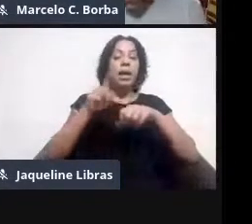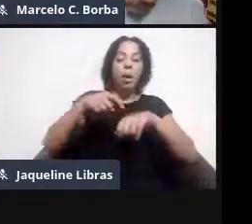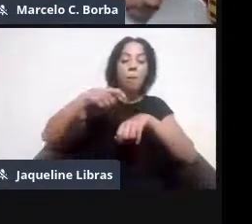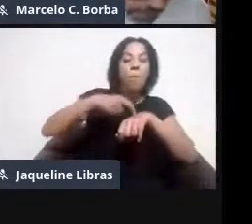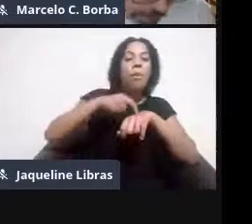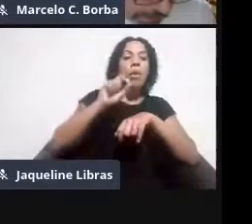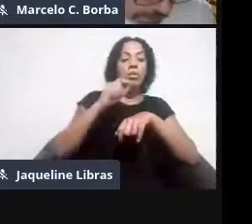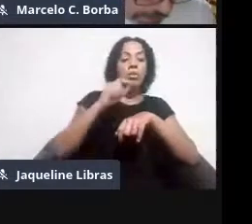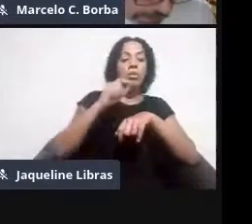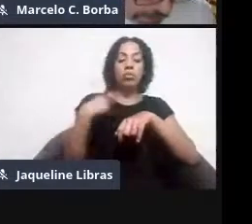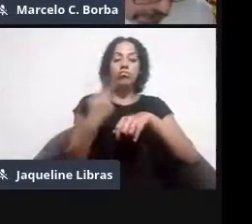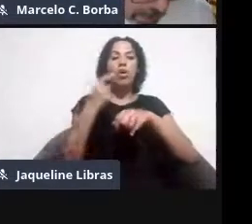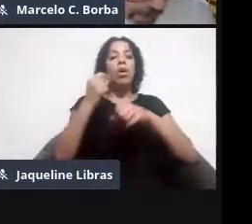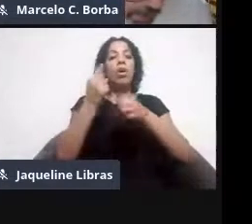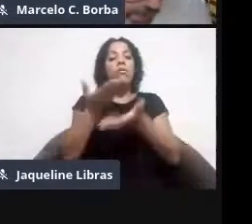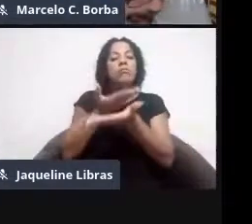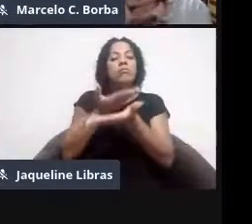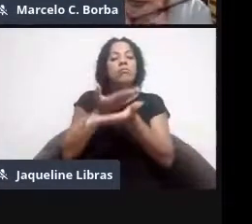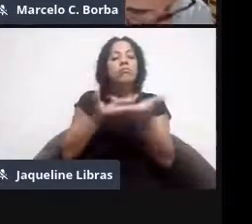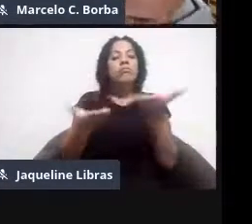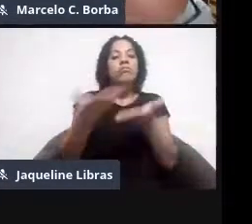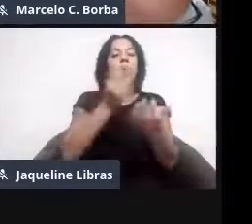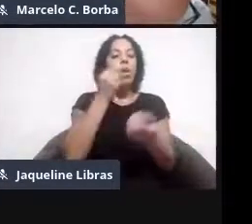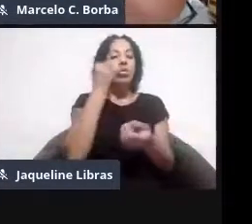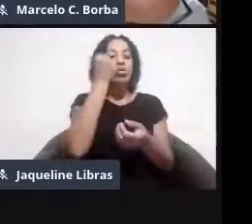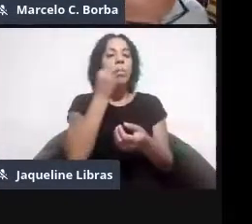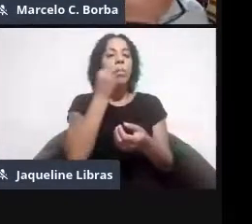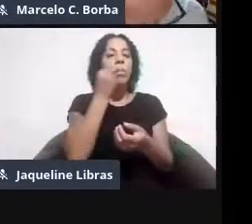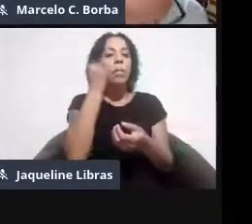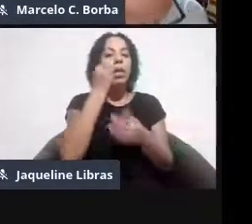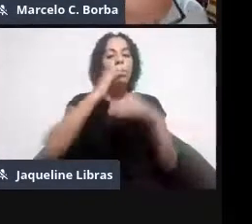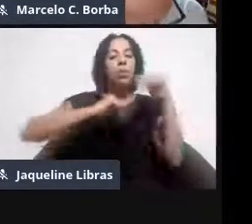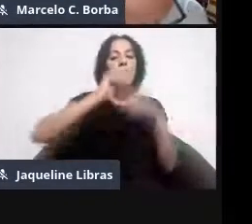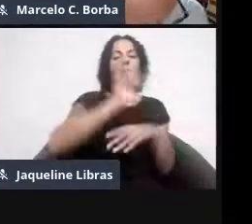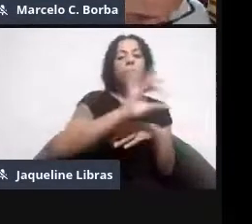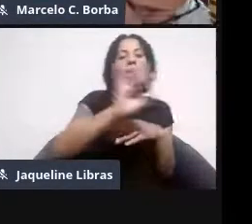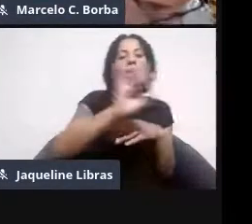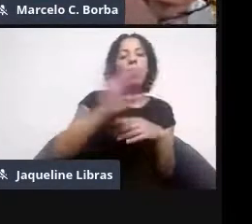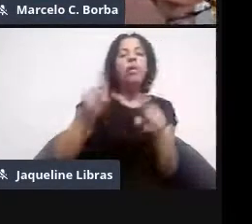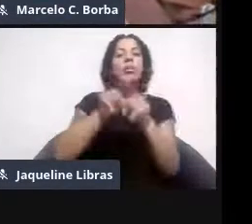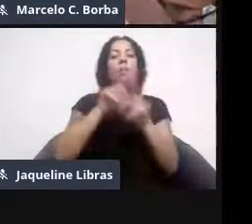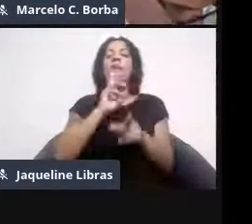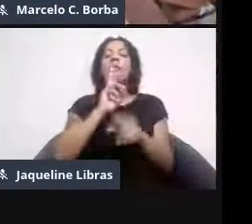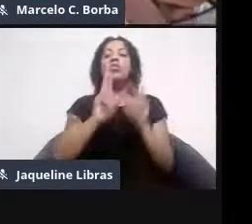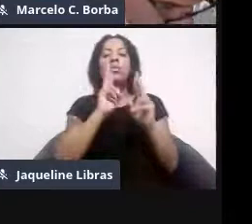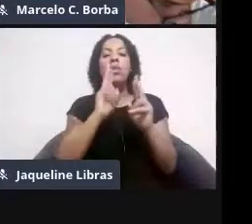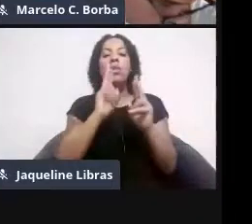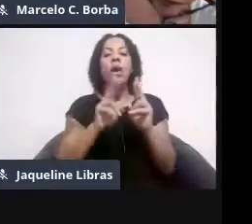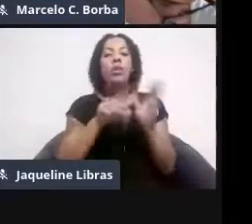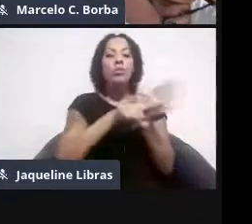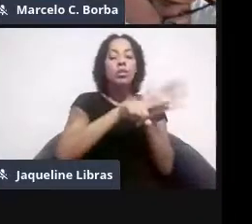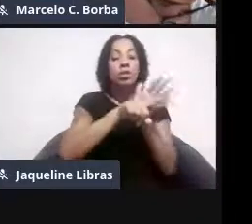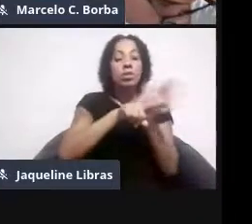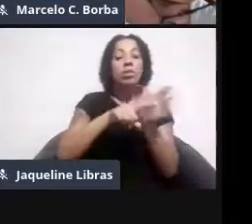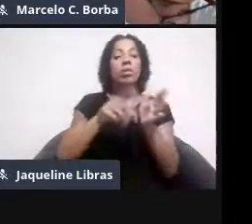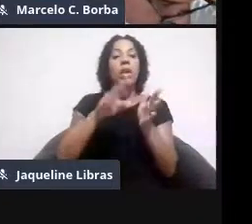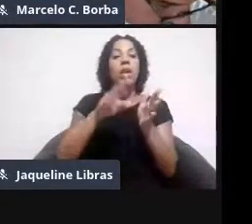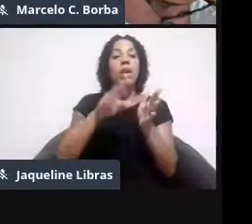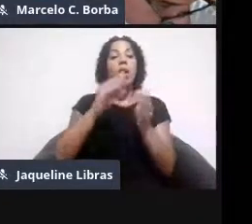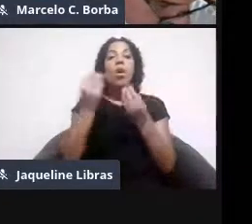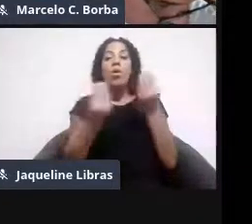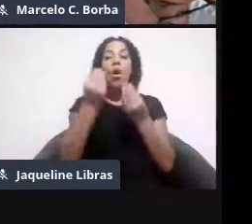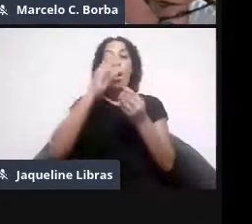nós compartilhamos experiência profissional, resultados de pesquisa sobre aspectos que giram em torno